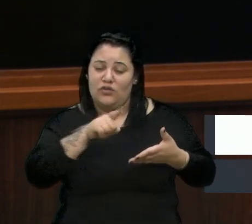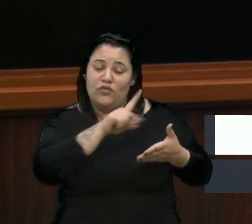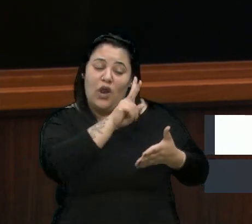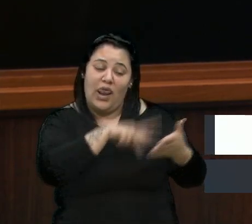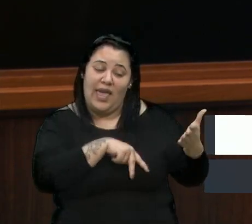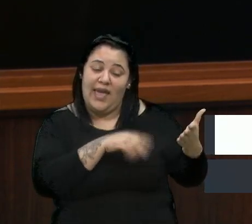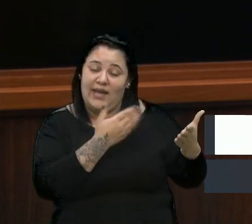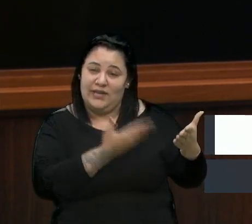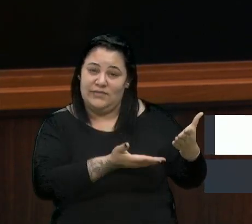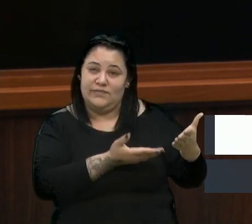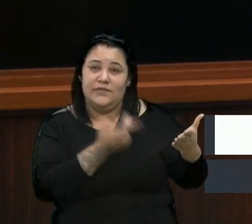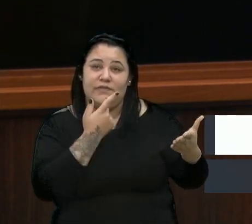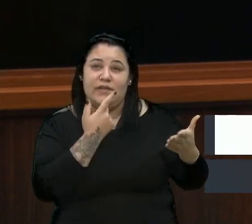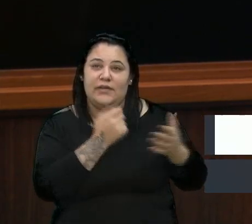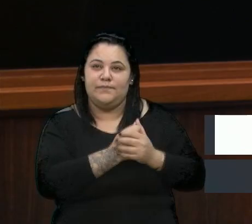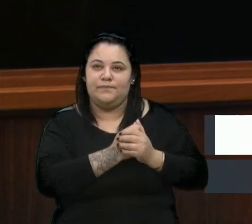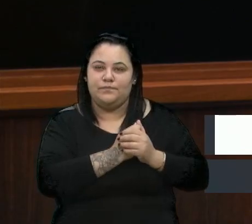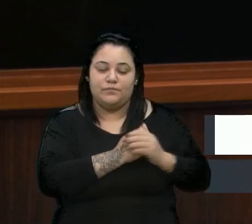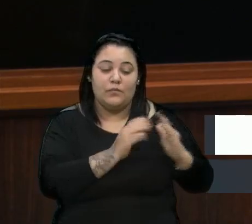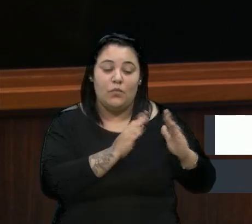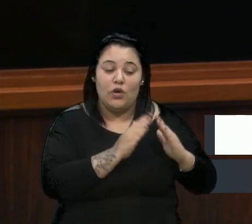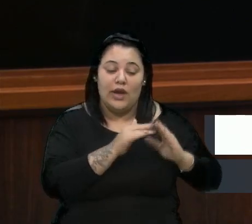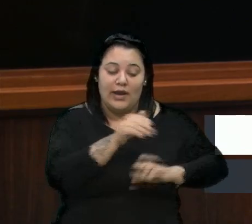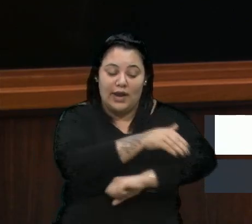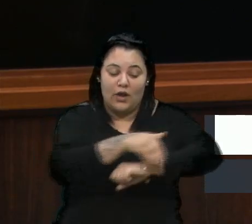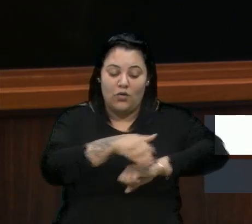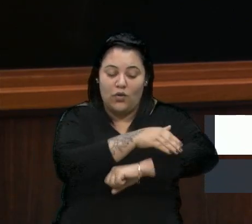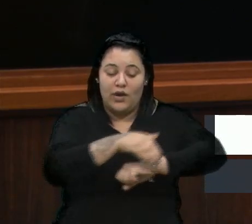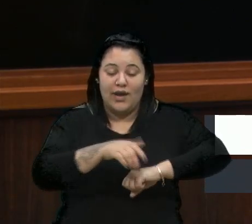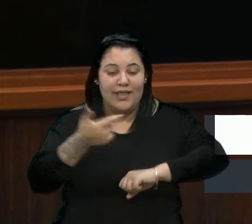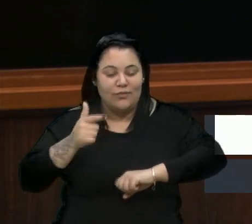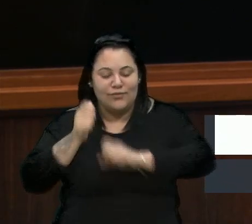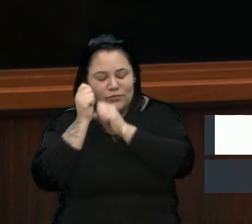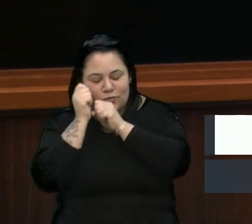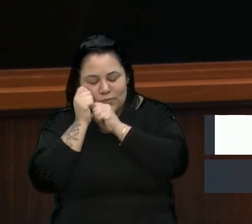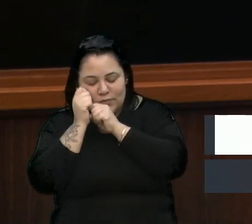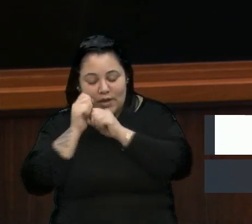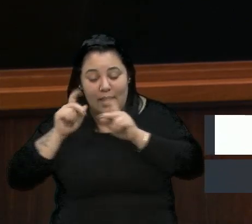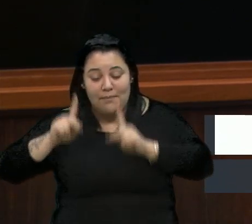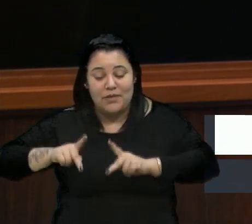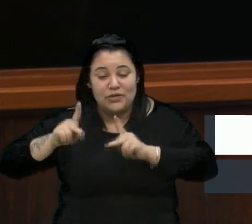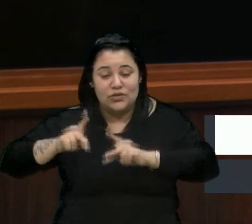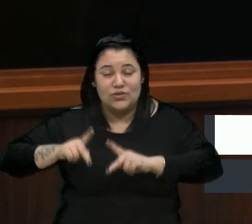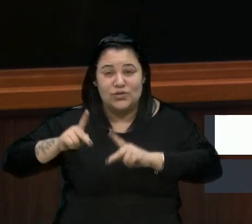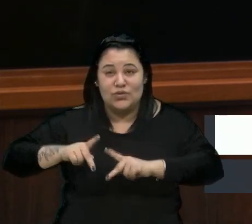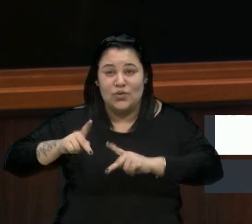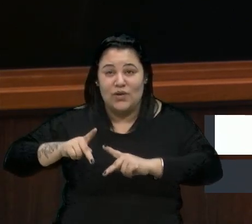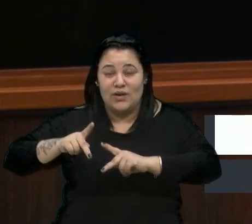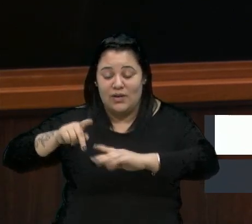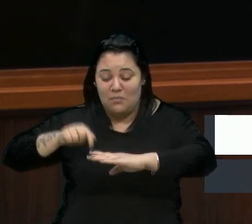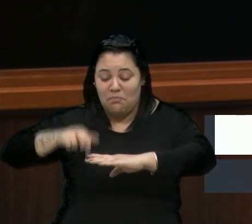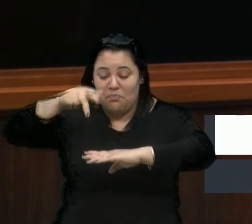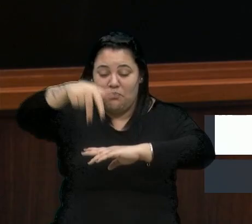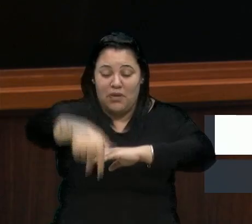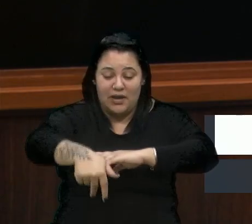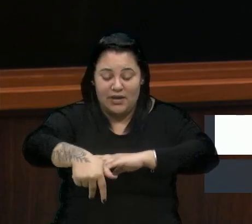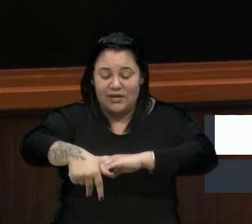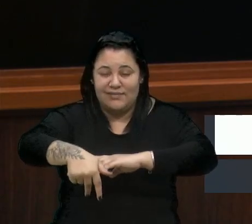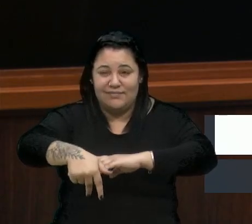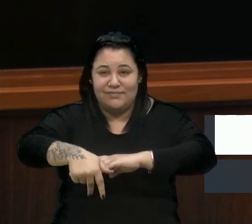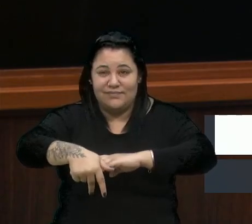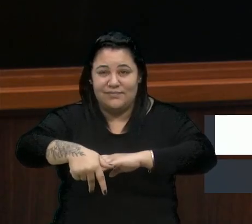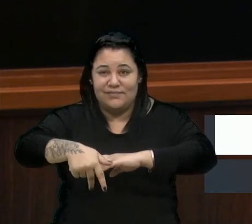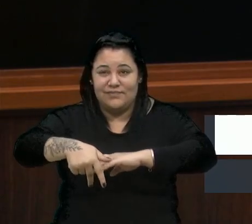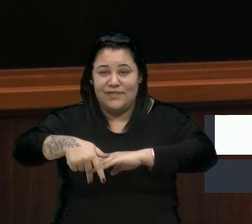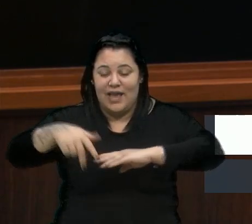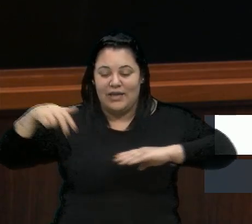aqui, diz assim, ó, morar na rua é você não ter onde dormir, é as pessoas pularem por você. É as pessoas